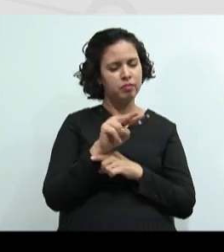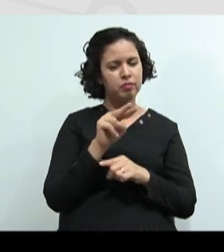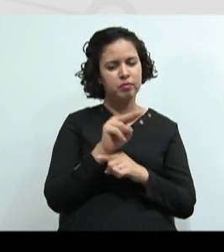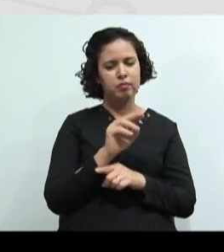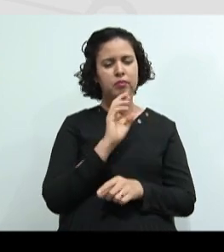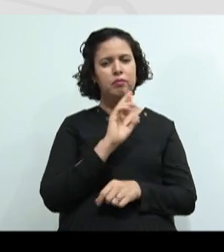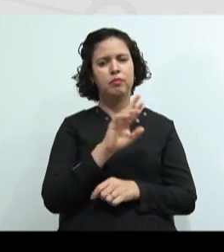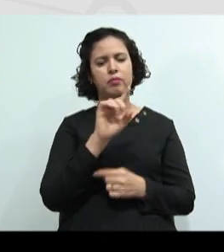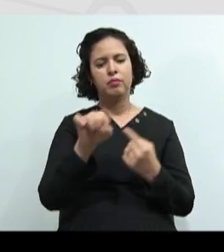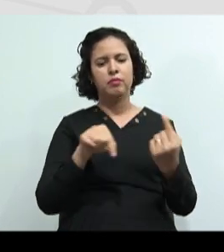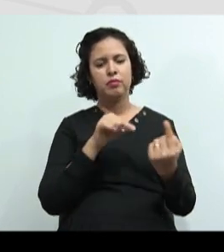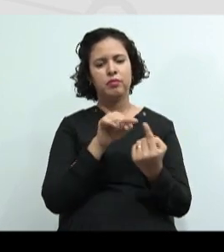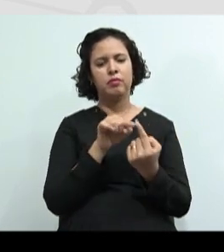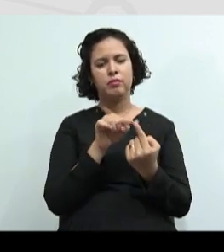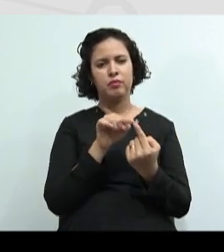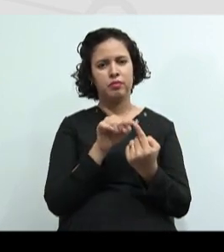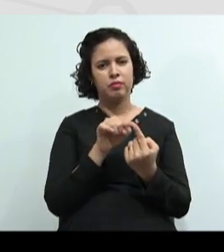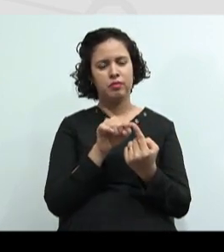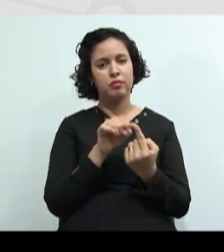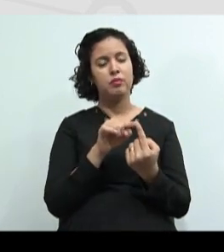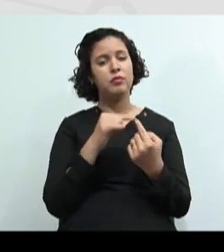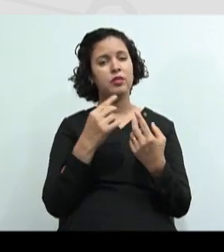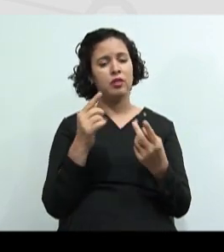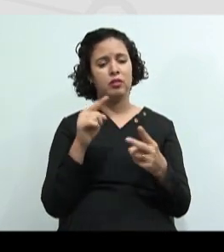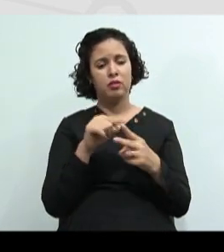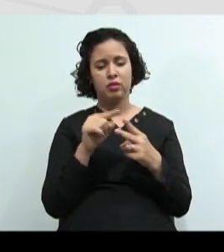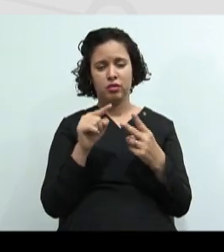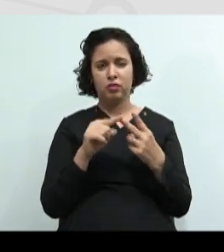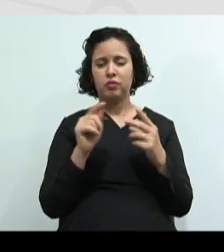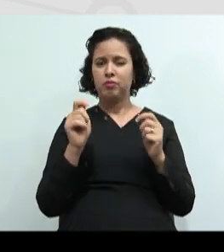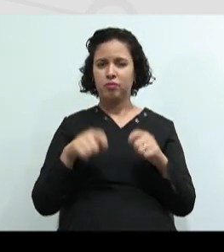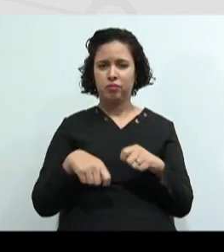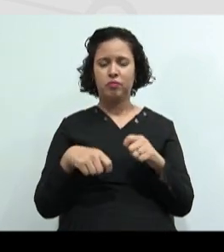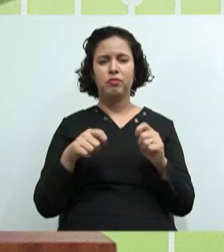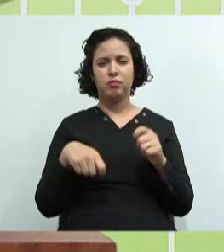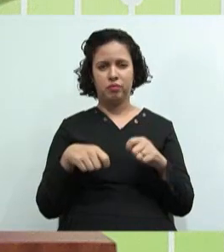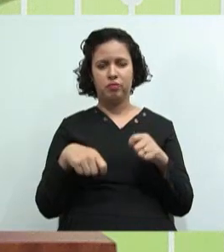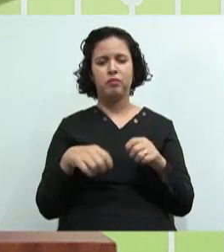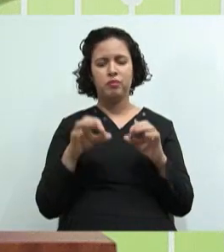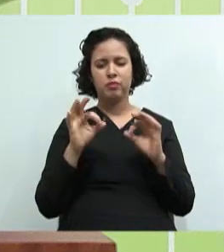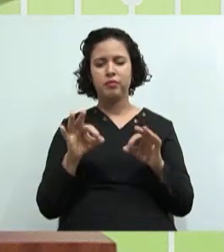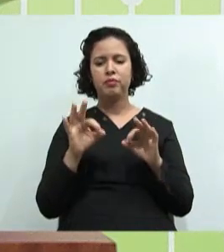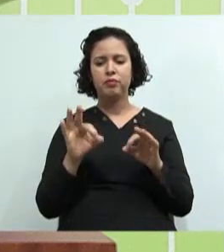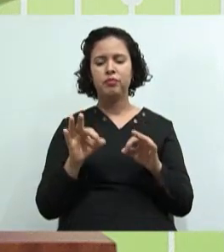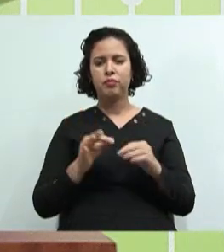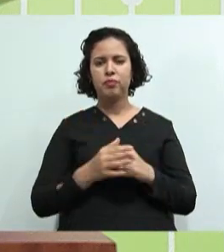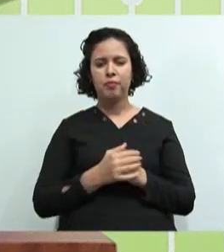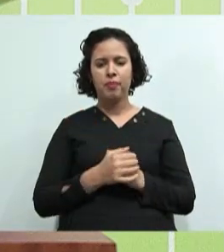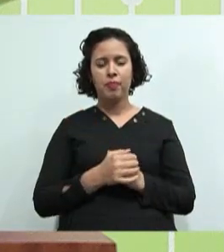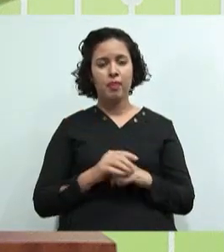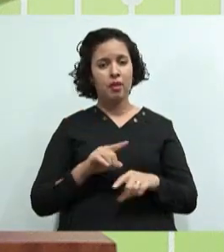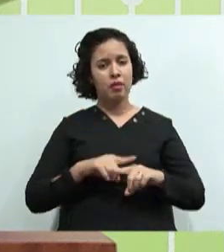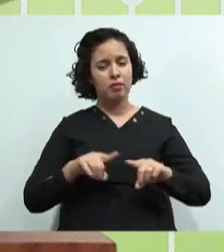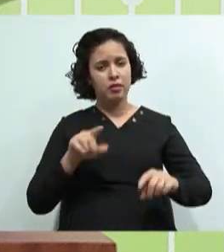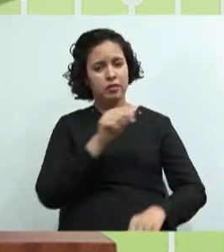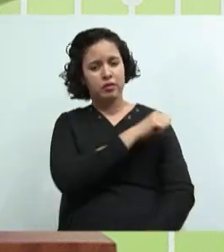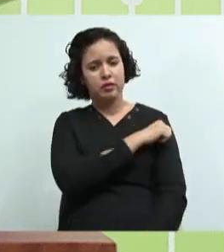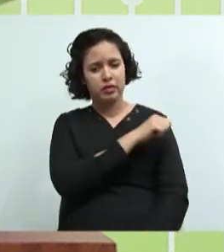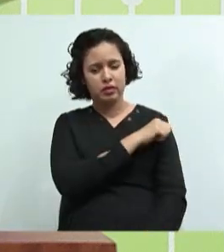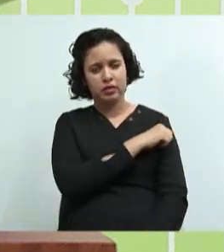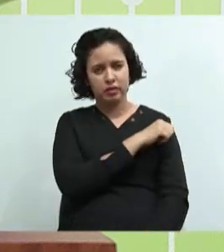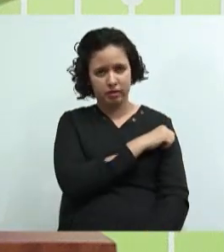resultados dos objetivos. Não estava totalmente errada, né? Pode voltar aqui para mim? Não estava totalmente errada, mas os alunos foram